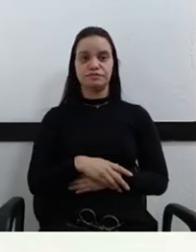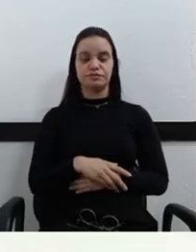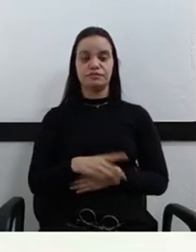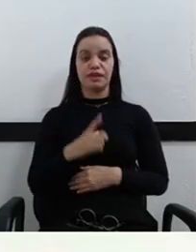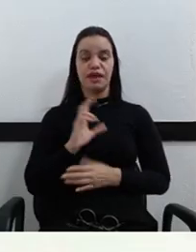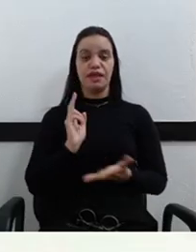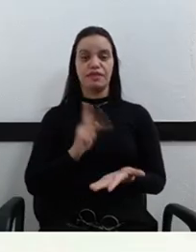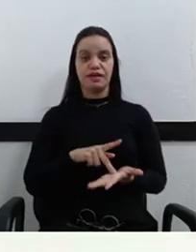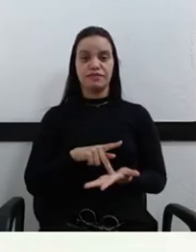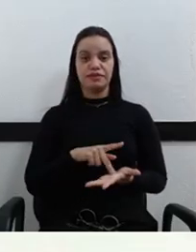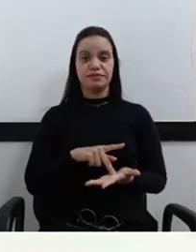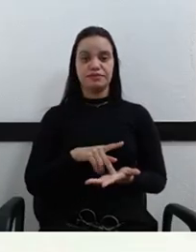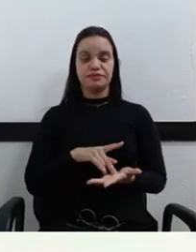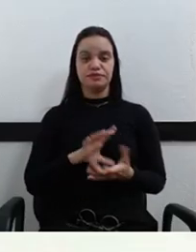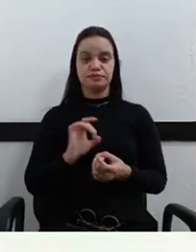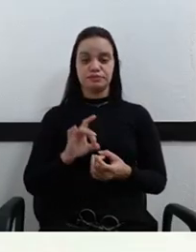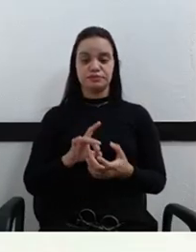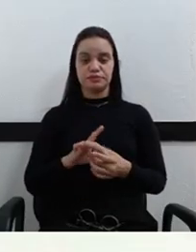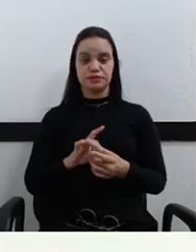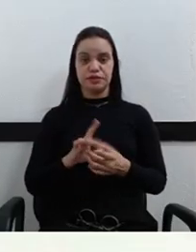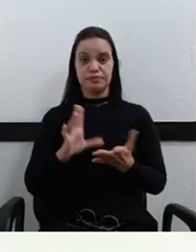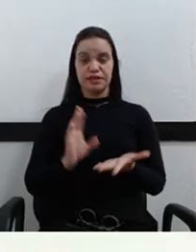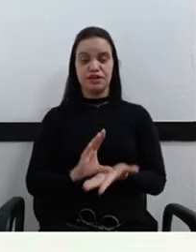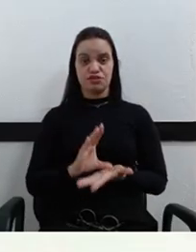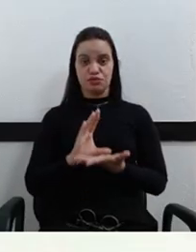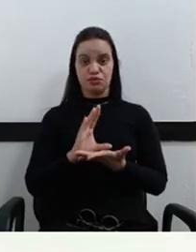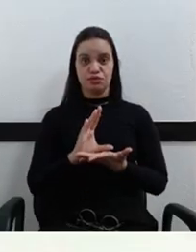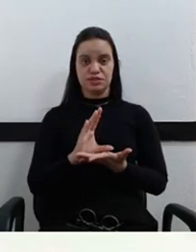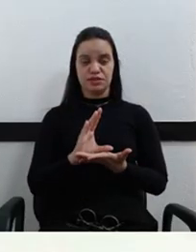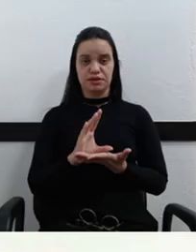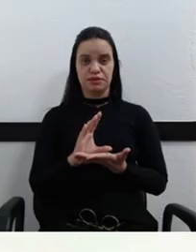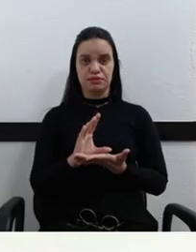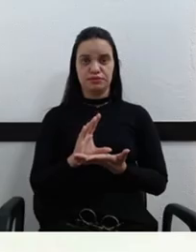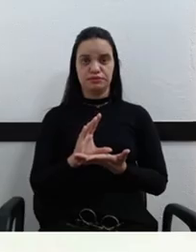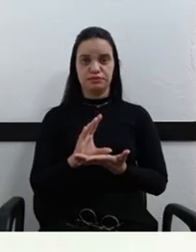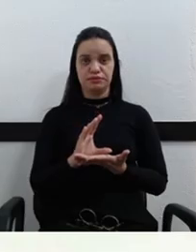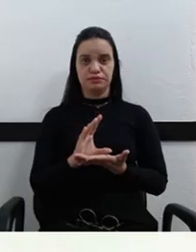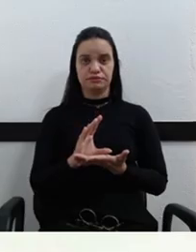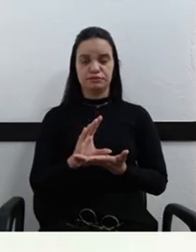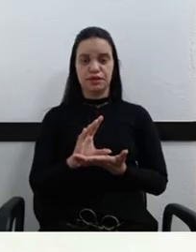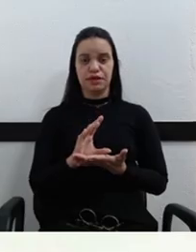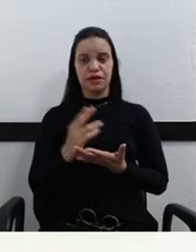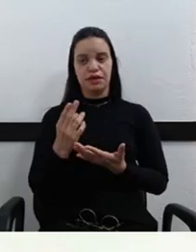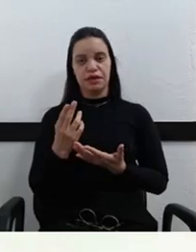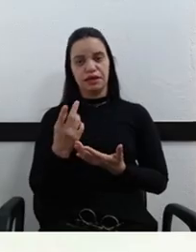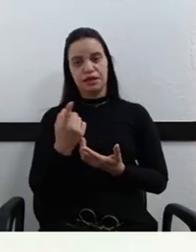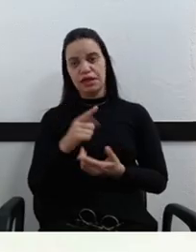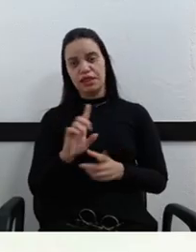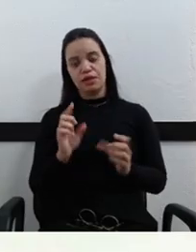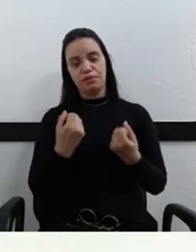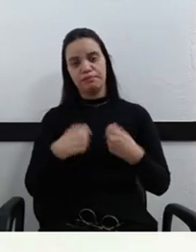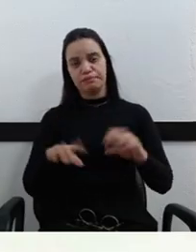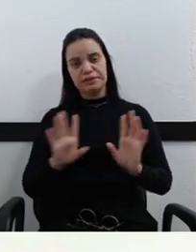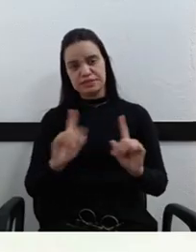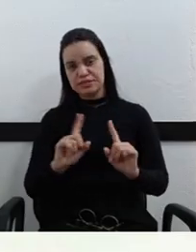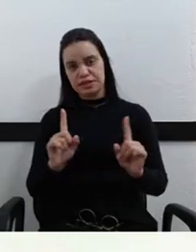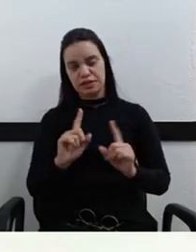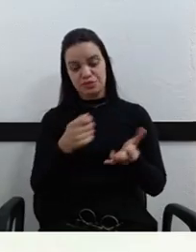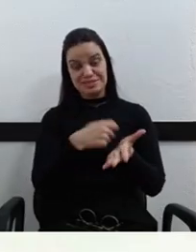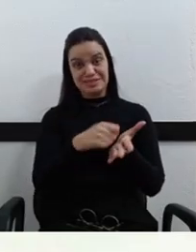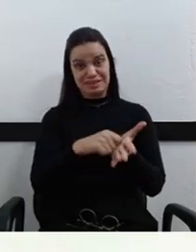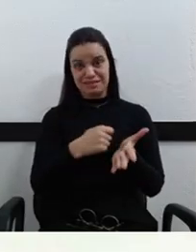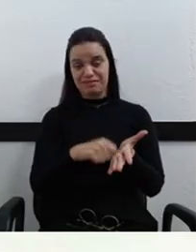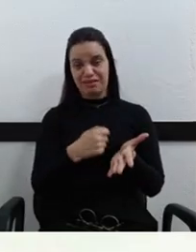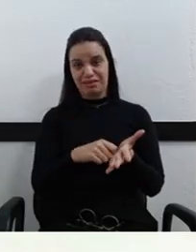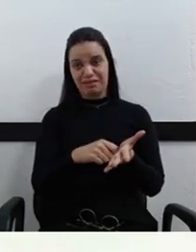verdade, uma deliberação do Conselho por uma matéria urgente e não necessita de um expediente escrito, ao contrário